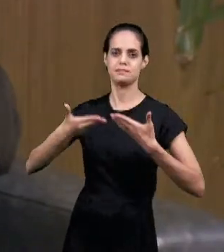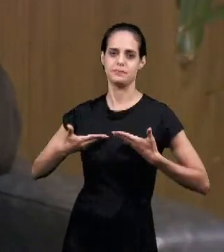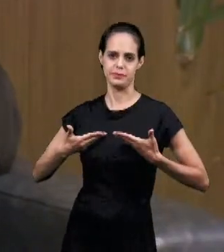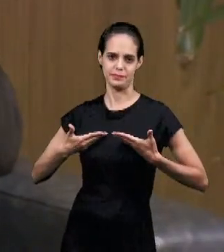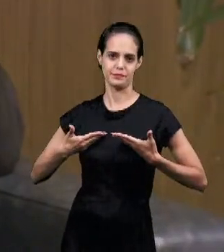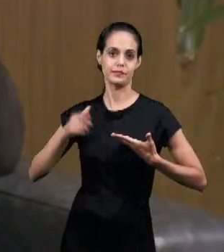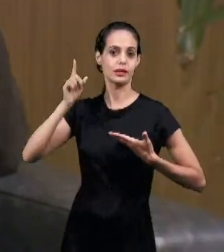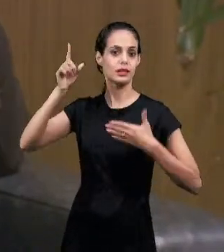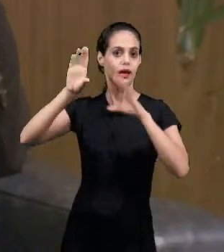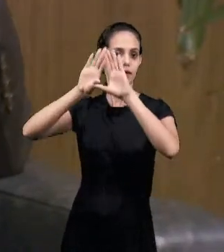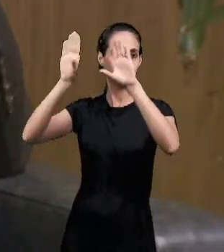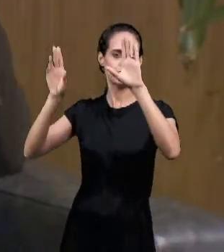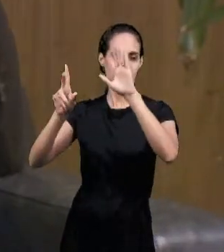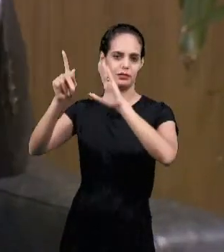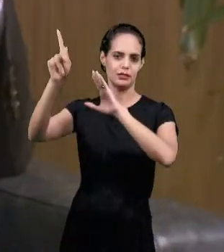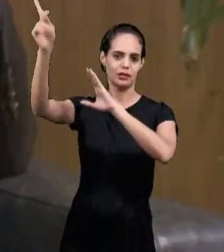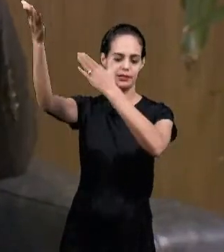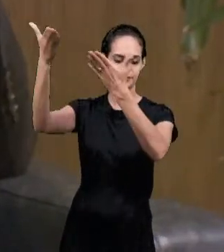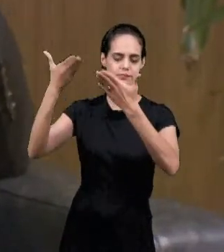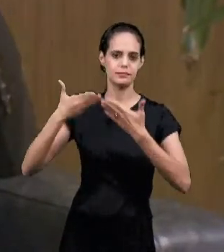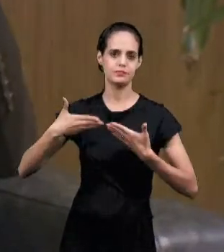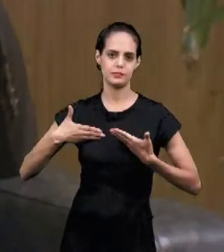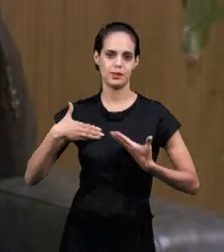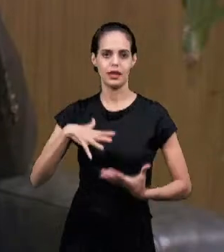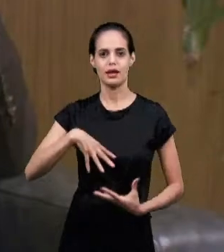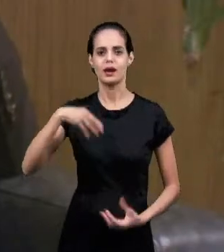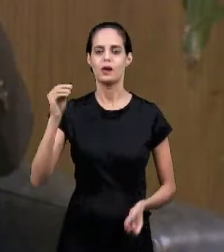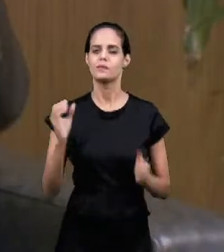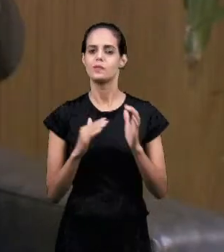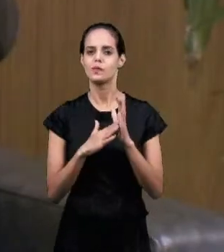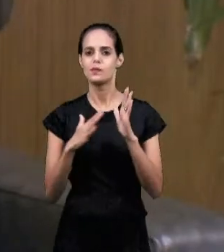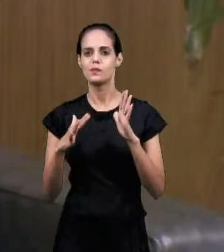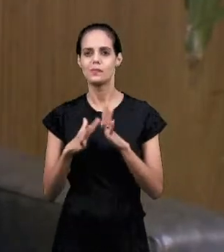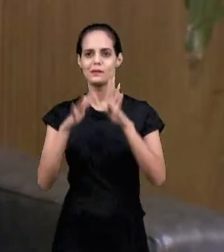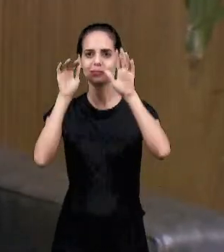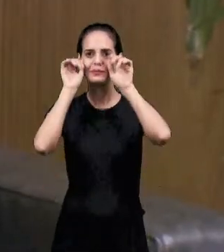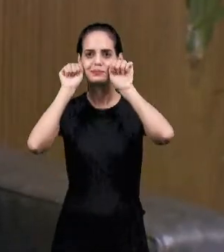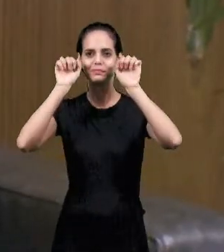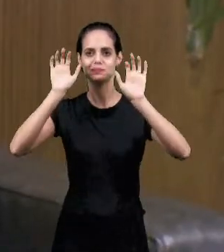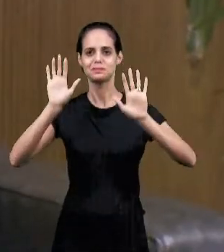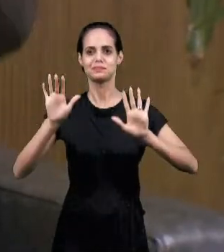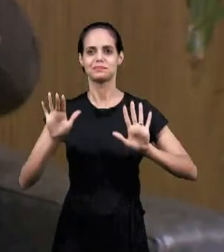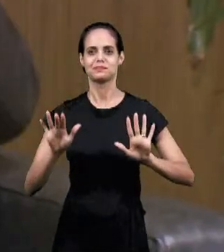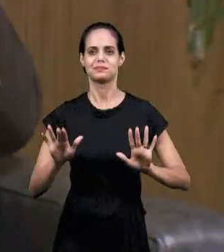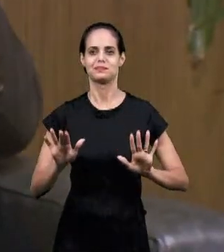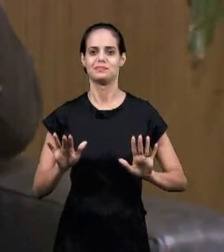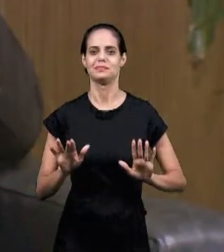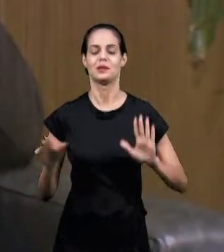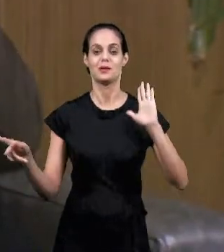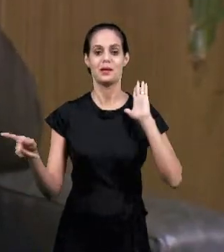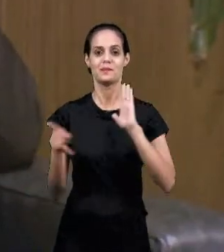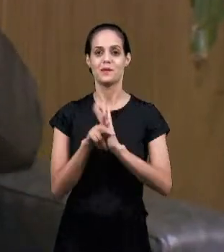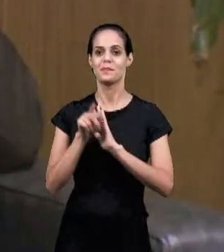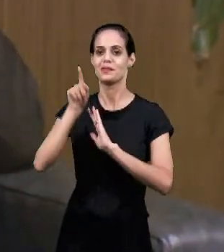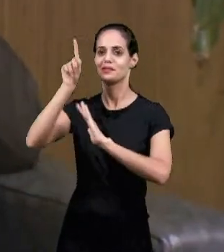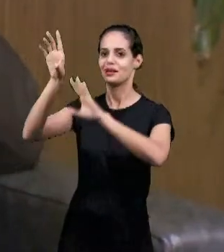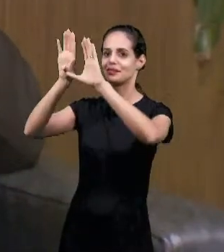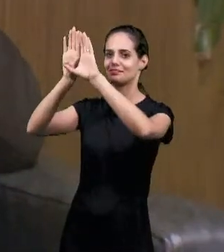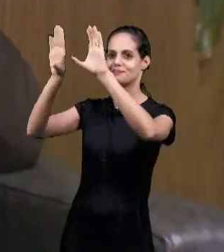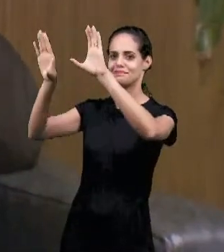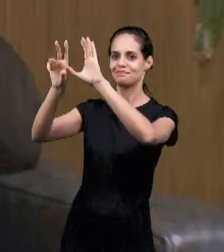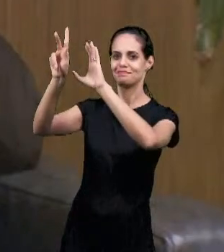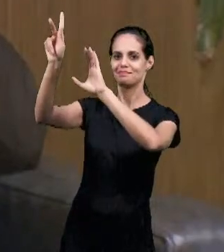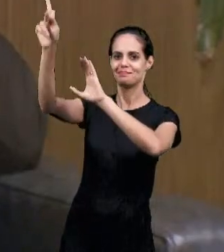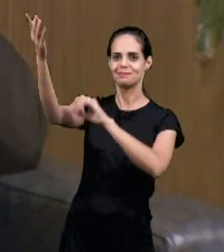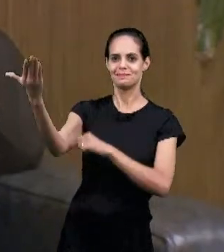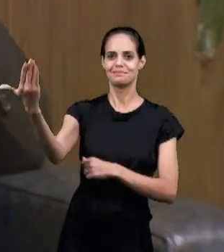nossa alma se delicia, né, no louvor, nessa bênção, porque alguma coisa que veio da eternidade, algo que veio da eternidade,